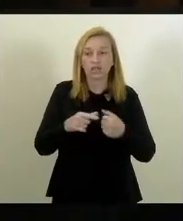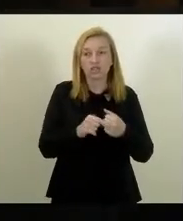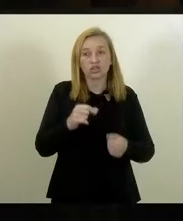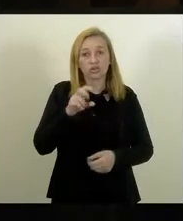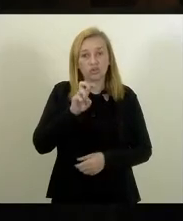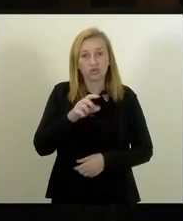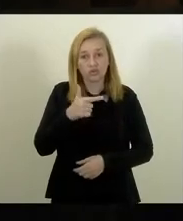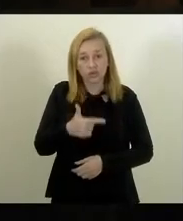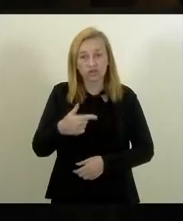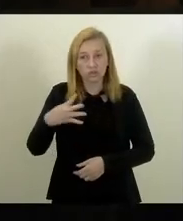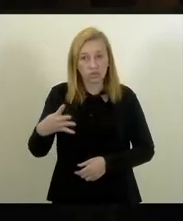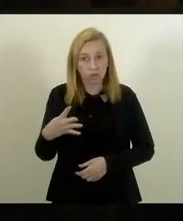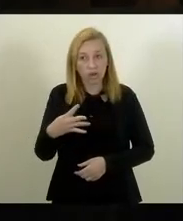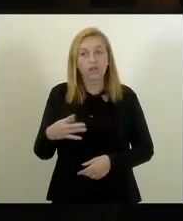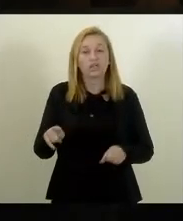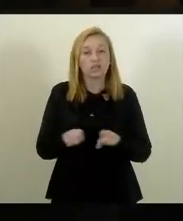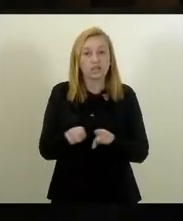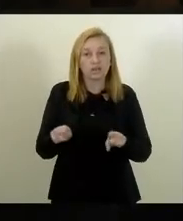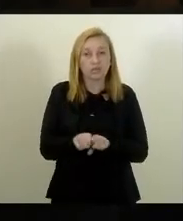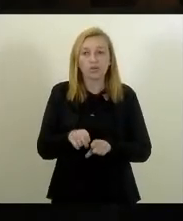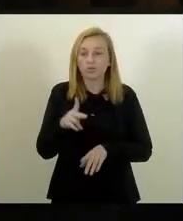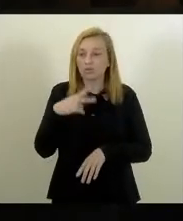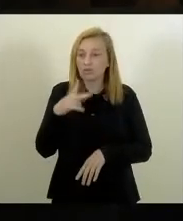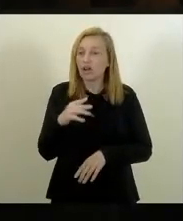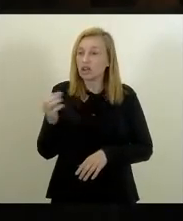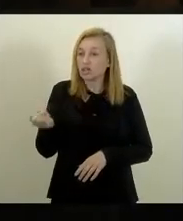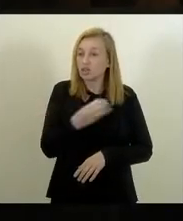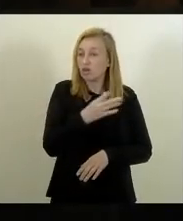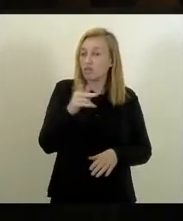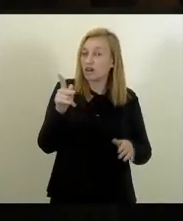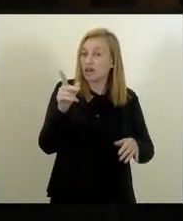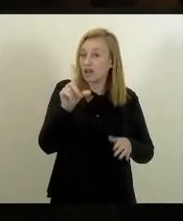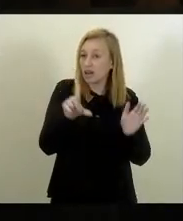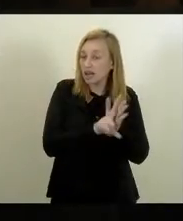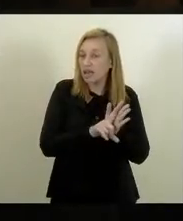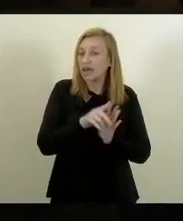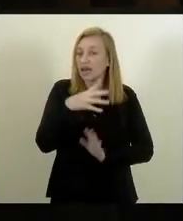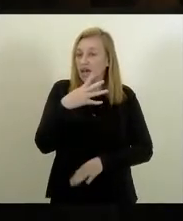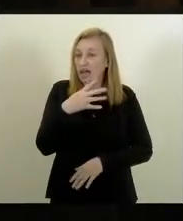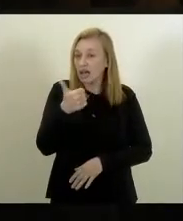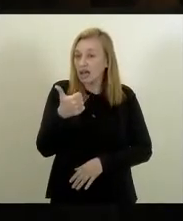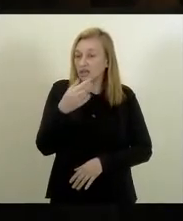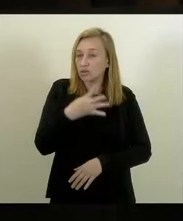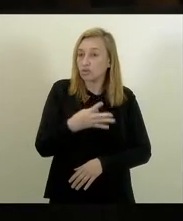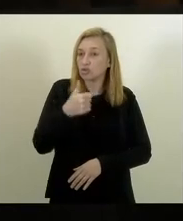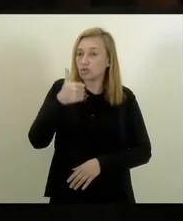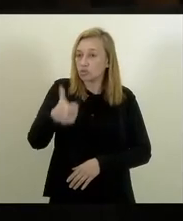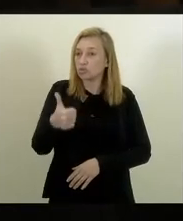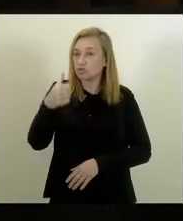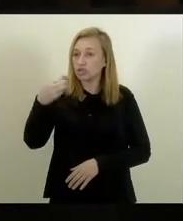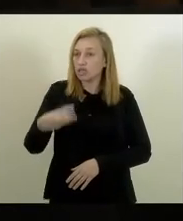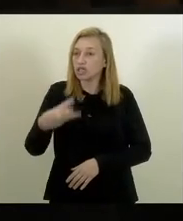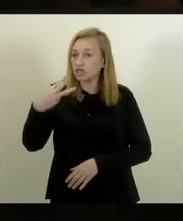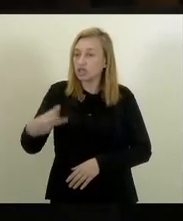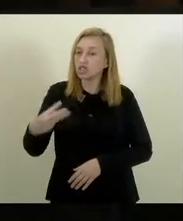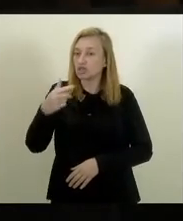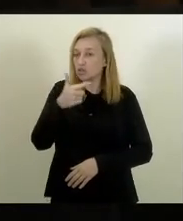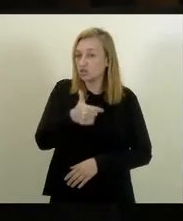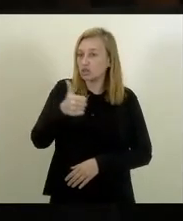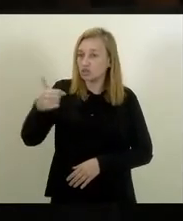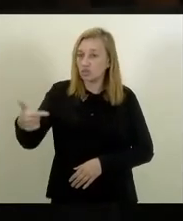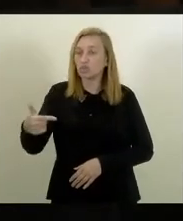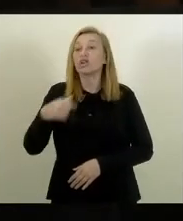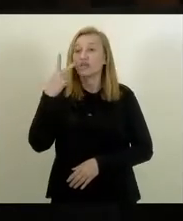24 e como precede a nova lei de licitação 14.133 de 21, que diz que